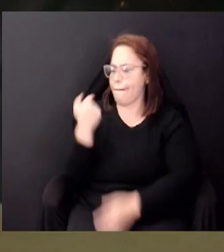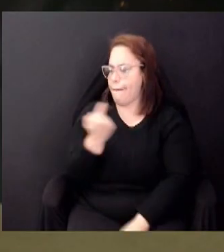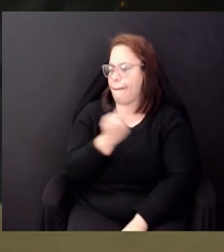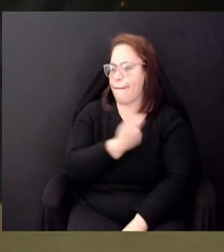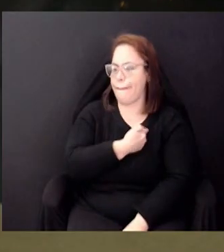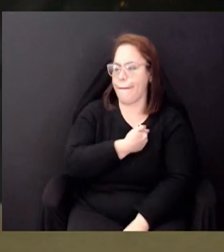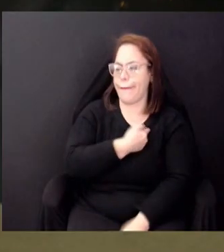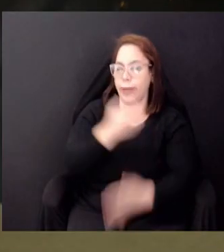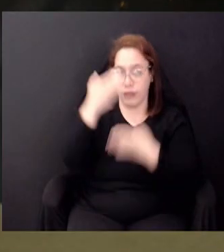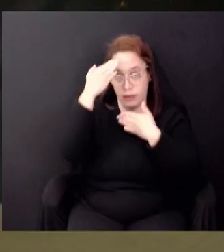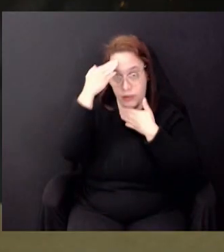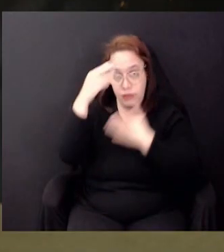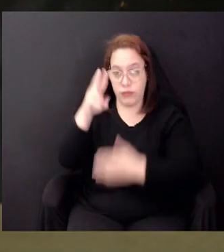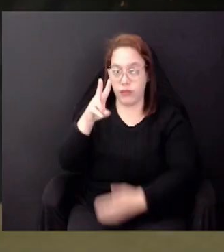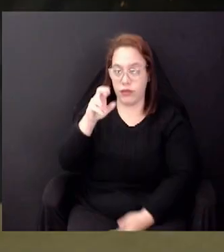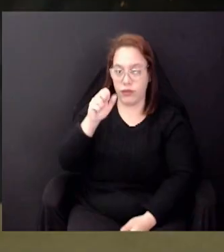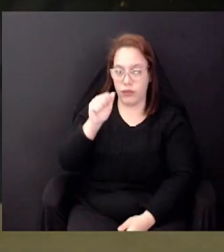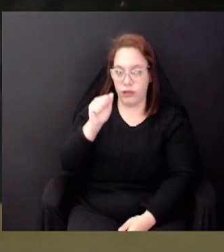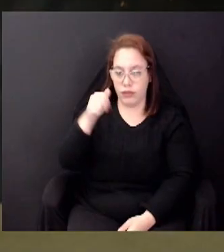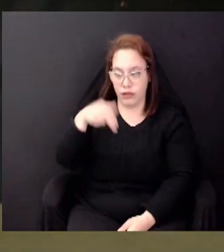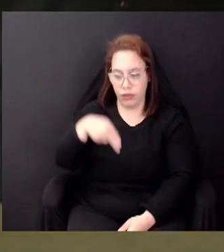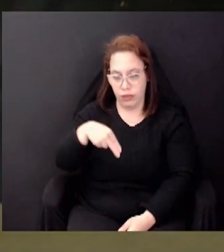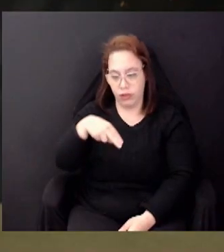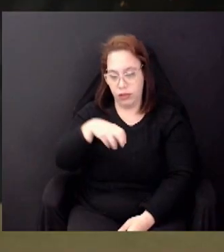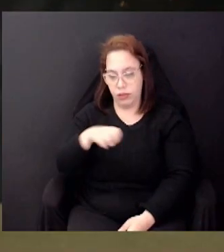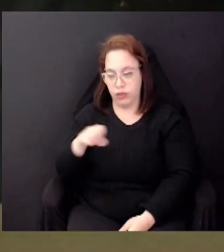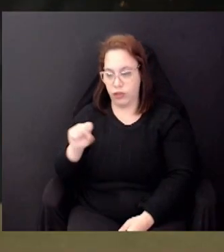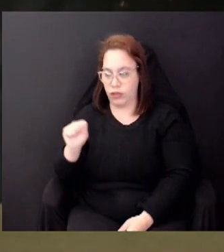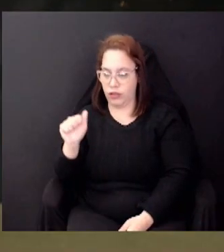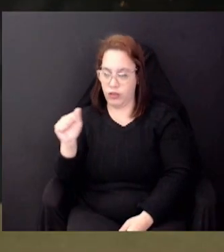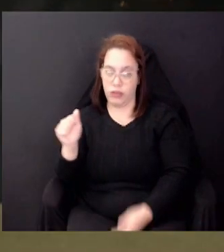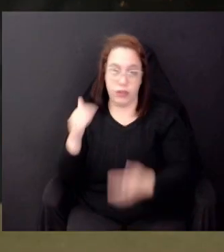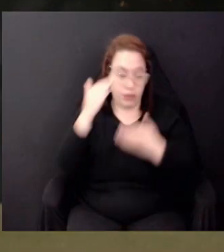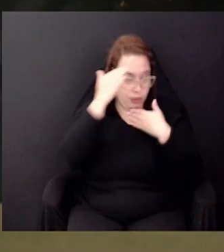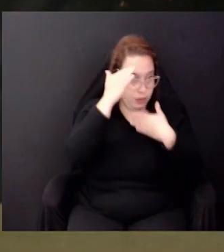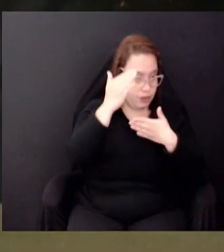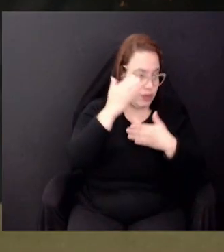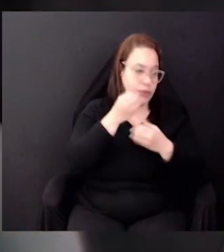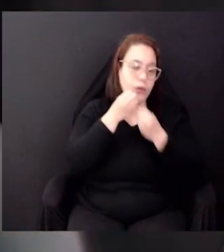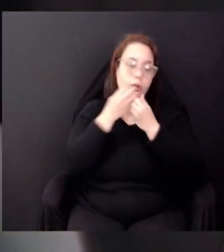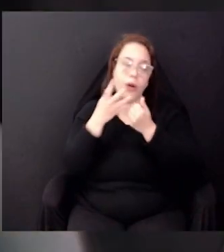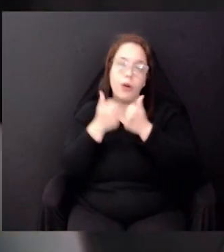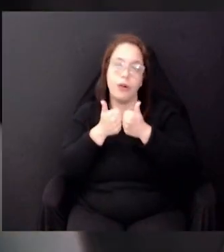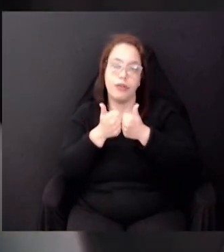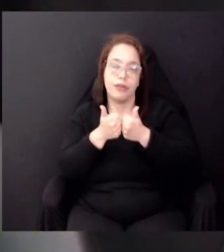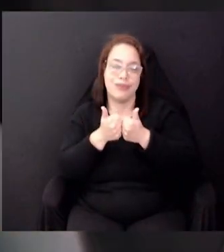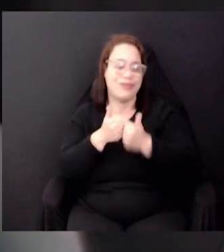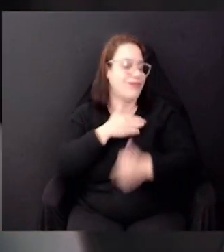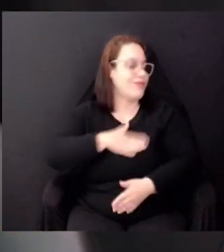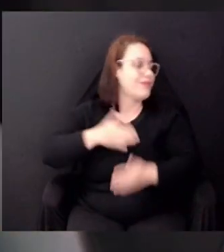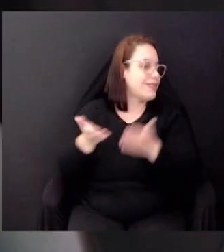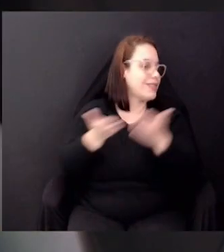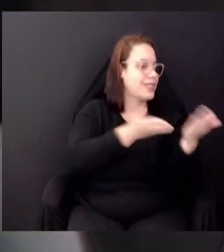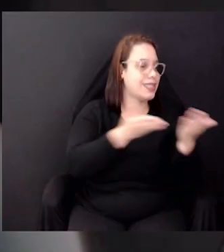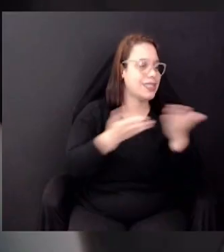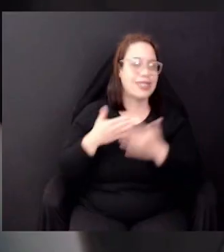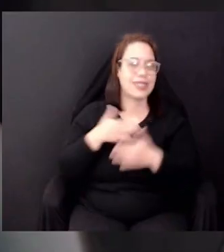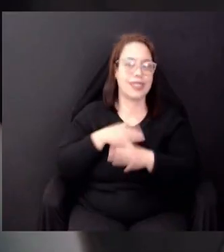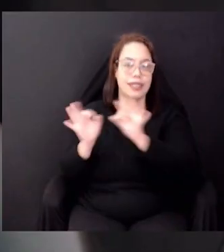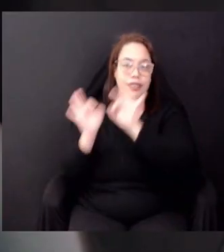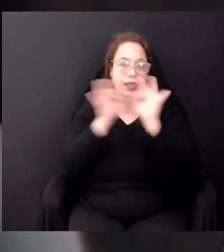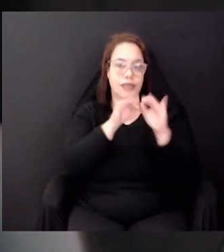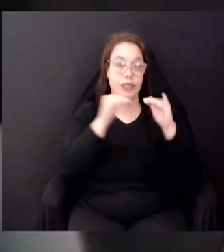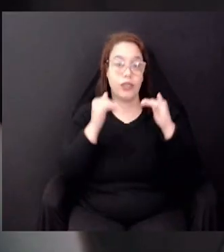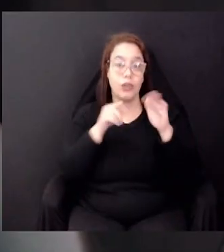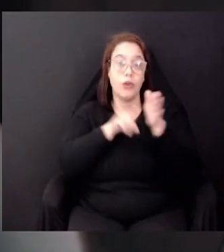sua participação magnífica, né? Obrigada trazendo, a vocês. Sim, muita coisa boa. Obrigada a vocês pelo convite, os telespectadores pelas perguntas,